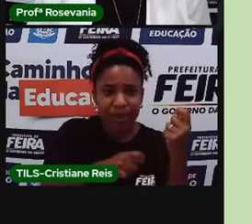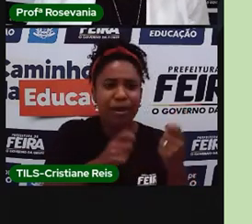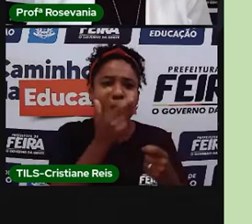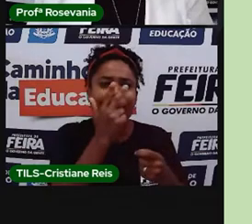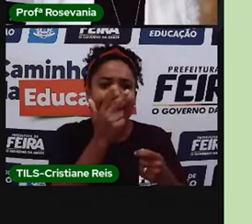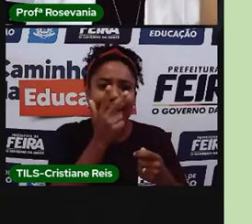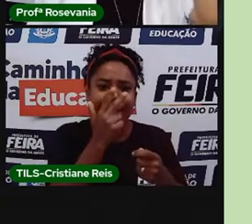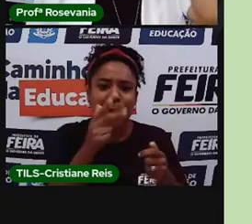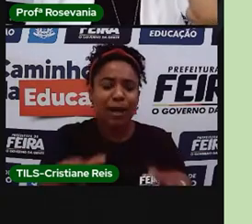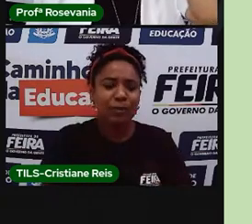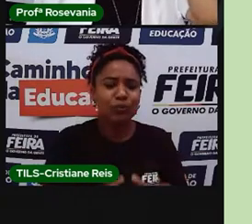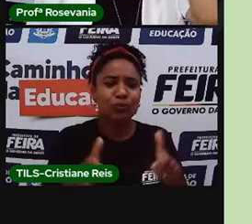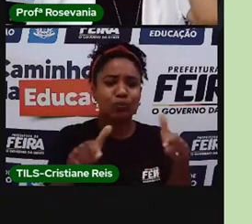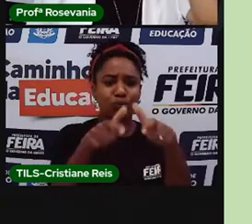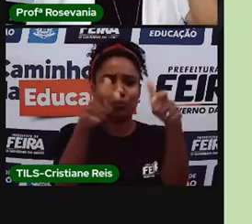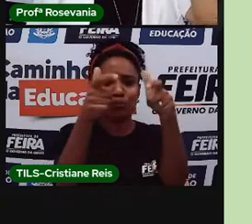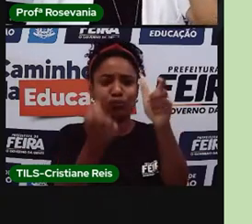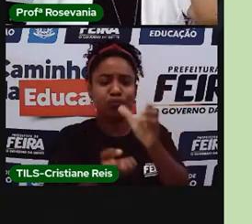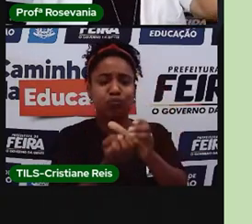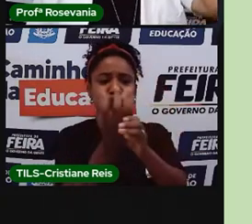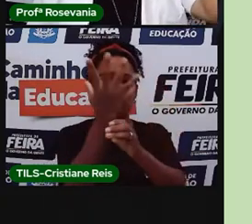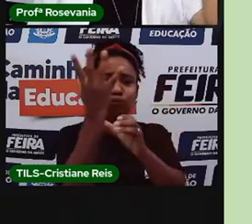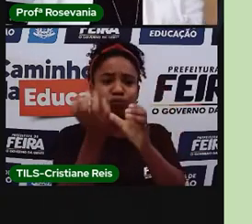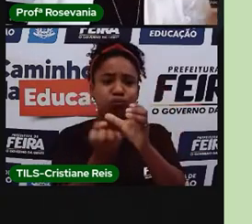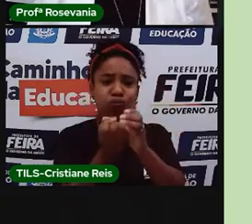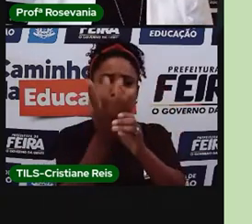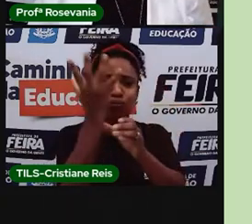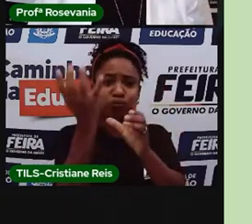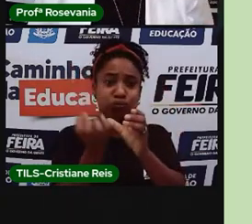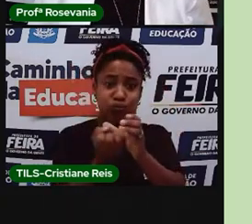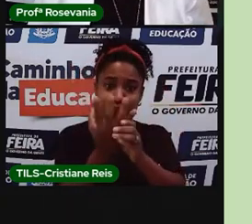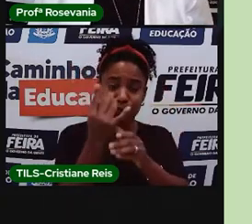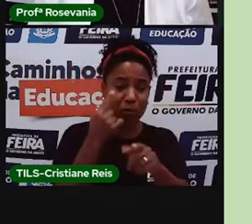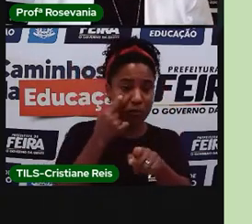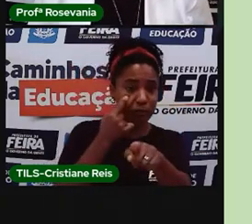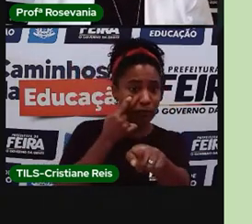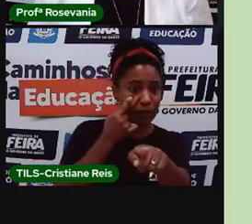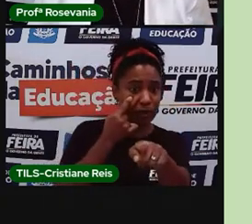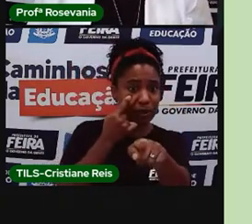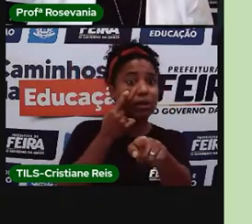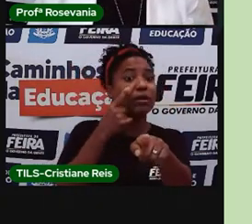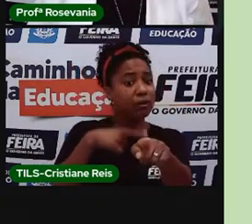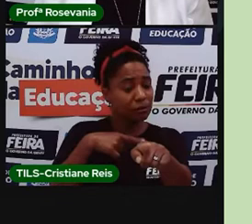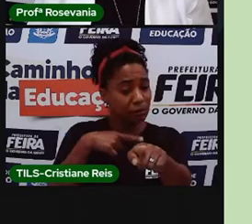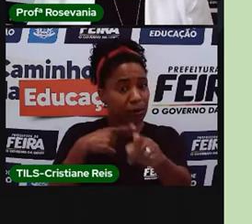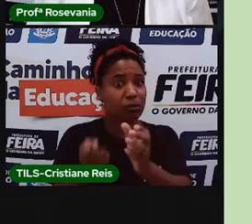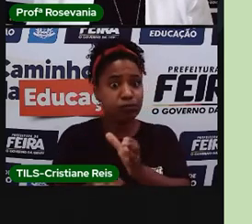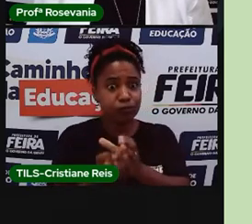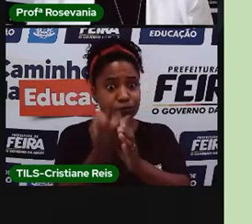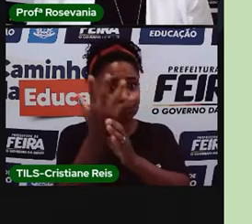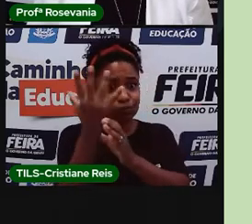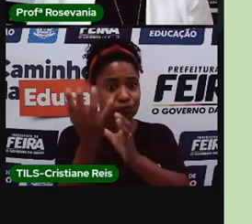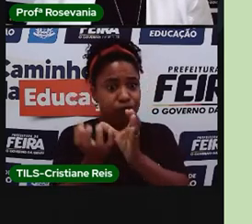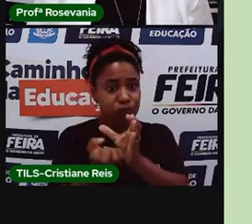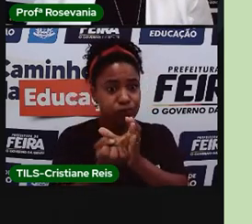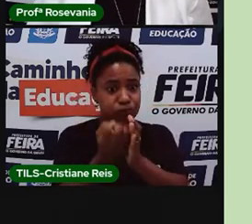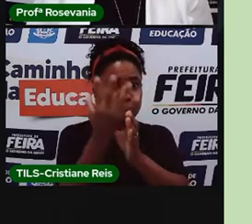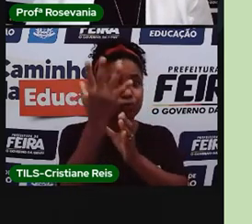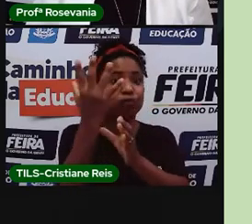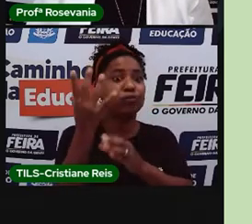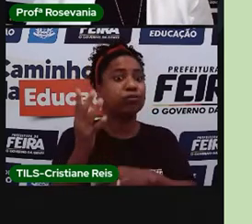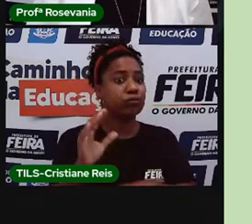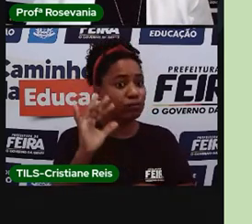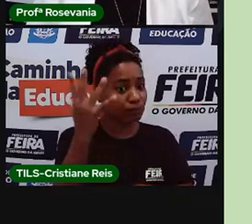ativo, né? Quer dizer, nesse período que foi feito aí esse desenho, era um vulcão ativo. Ativo hoje ele não é mais. Então